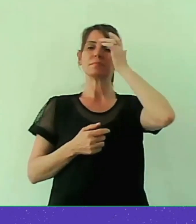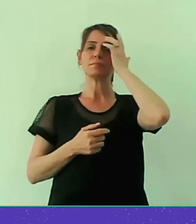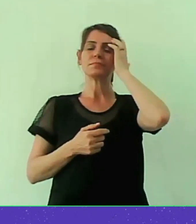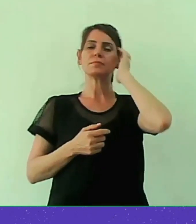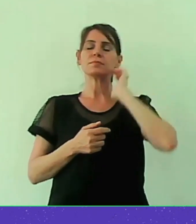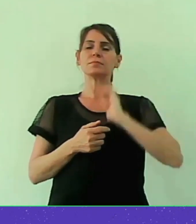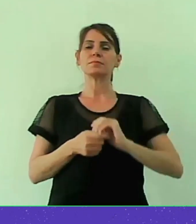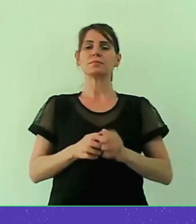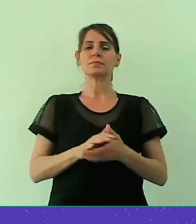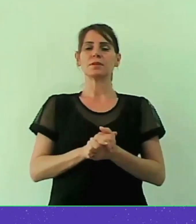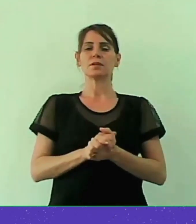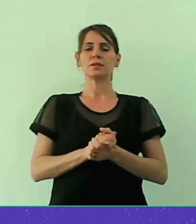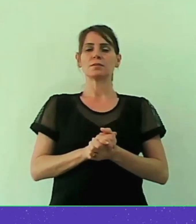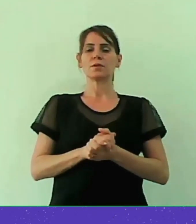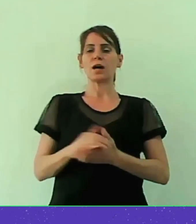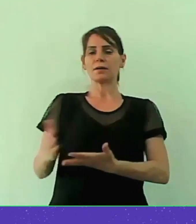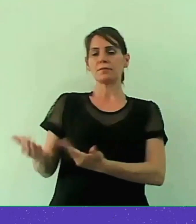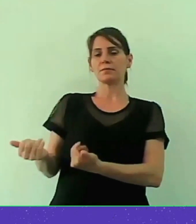o Avança Jovem